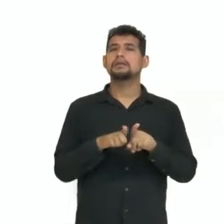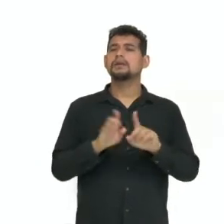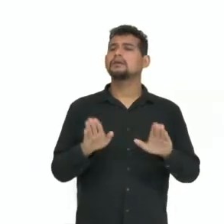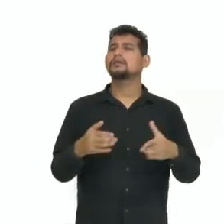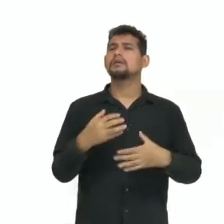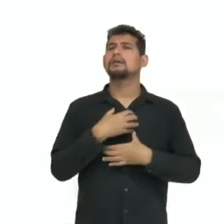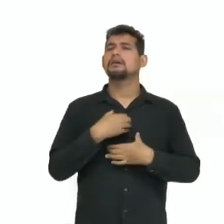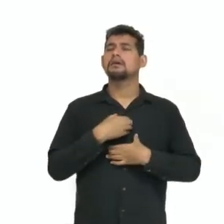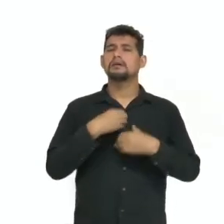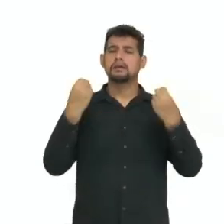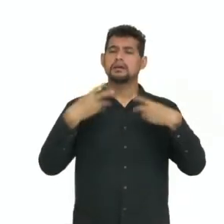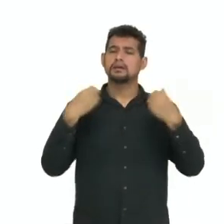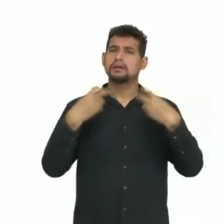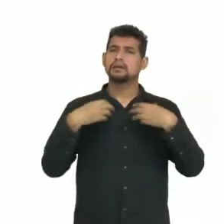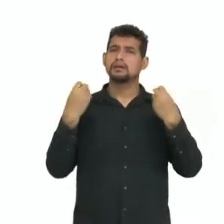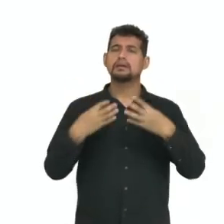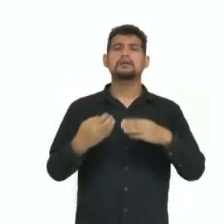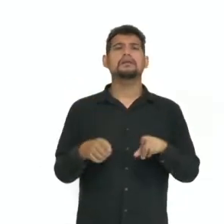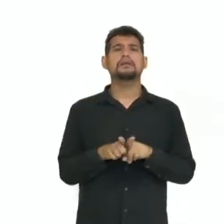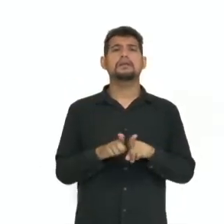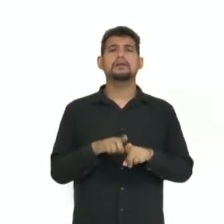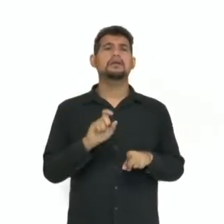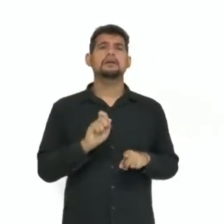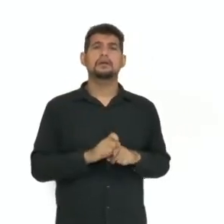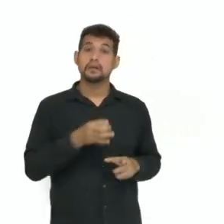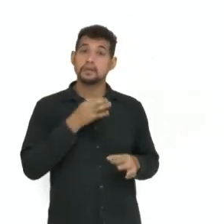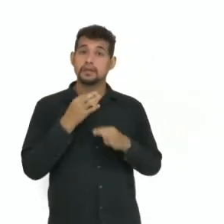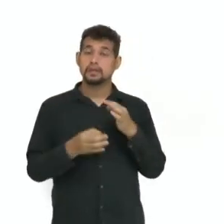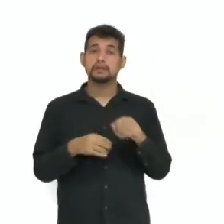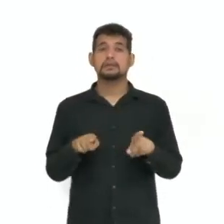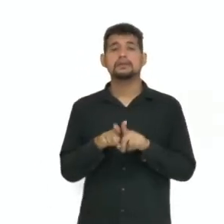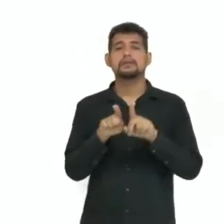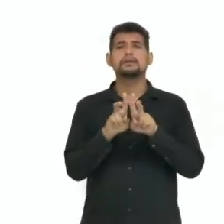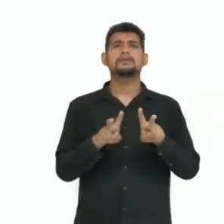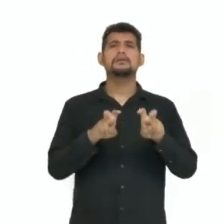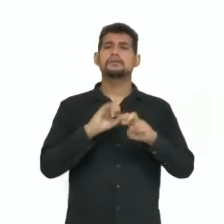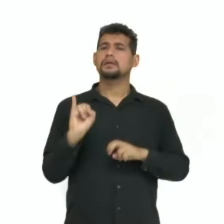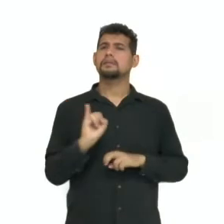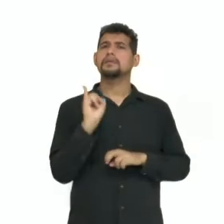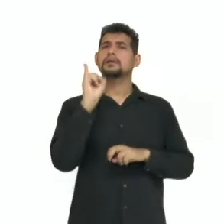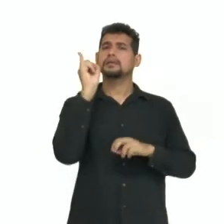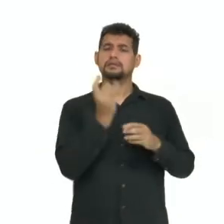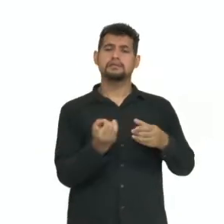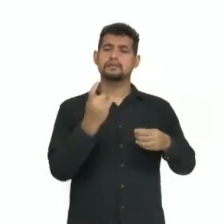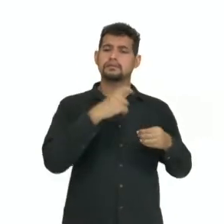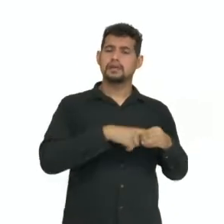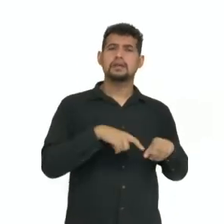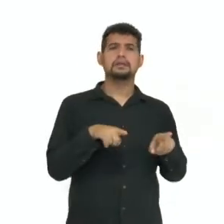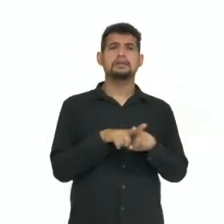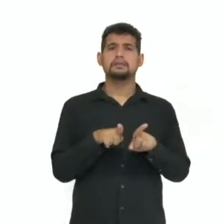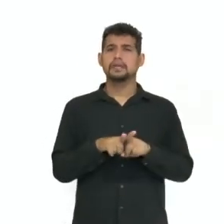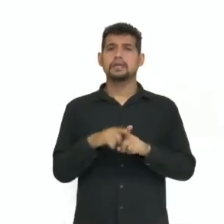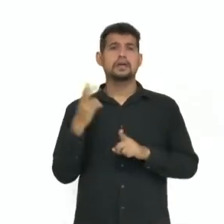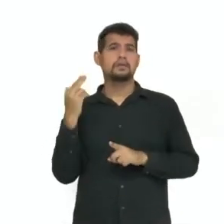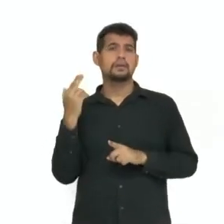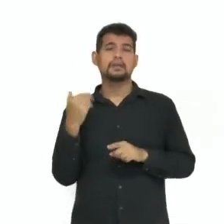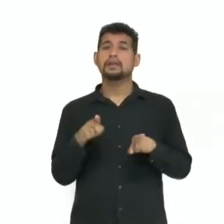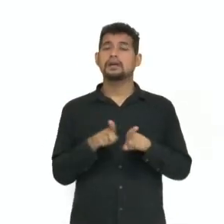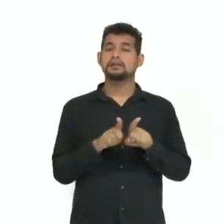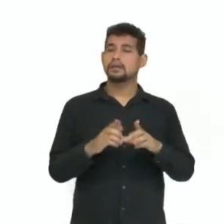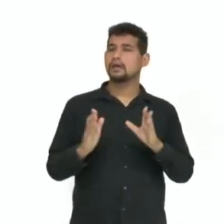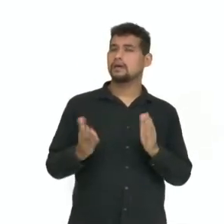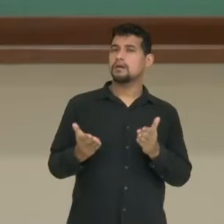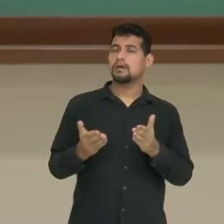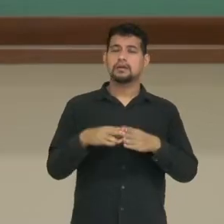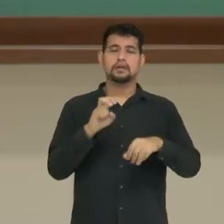foi a argumentação, para posicionar-se sobre a importância de retornarmos à normalidade nesse momento